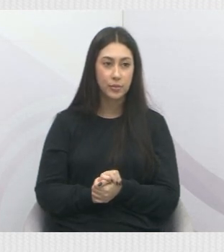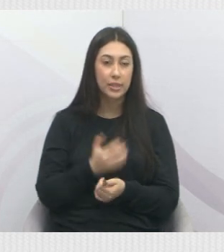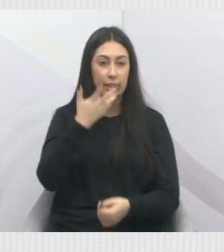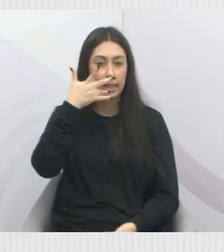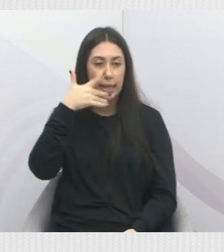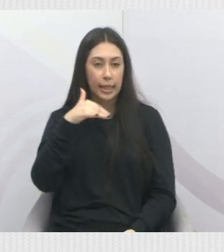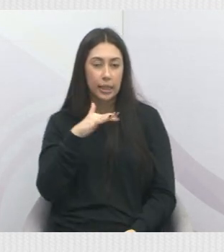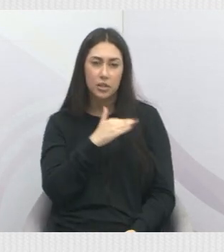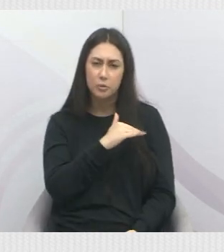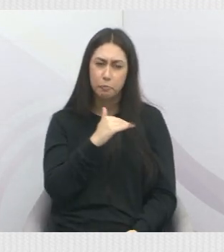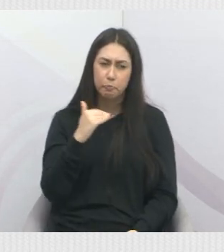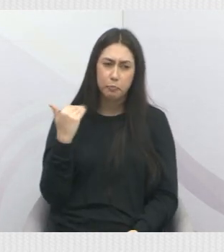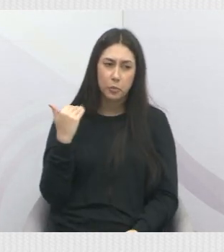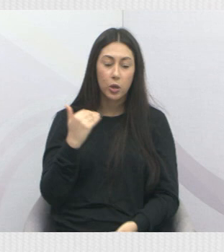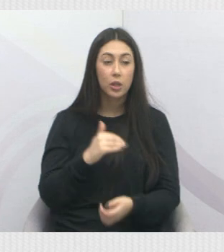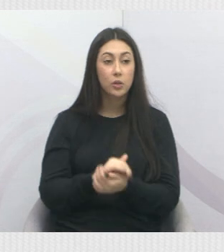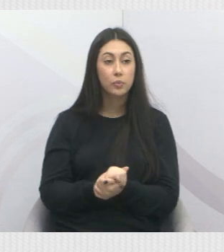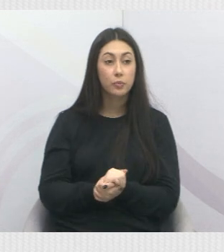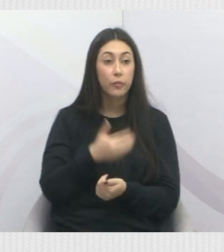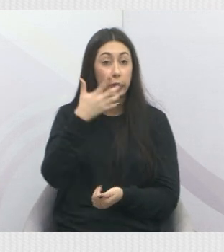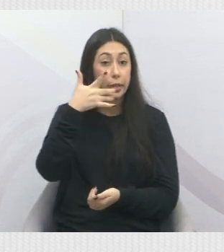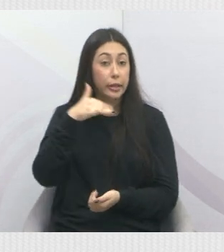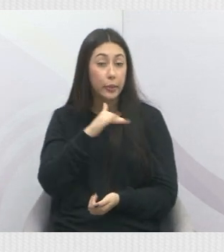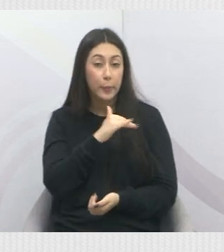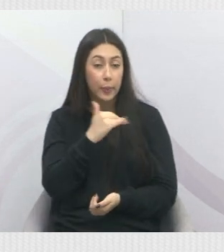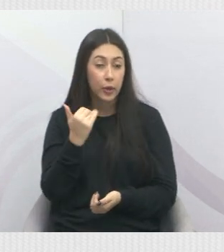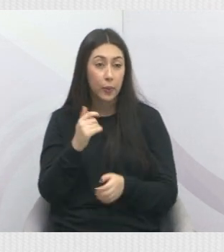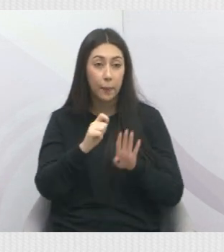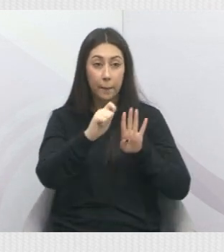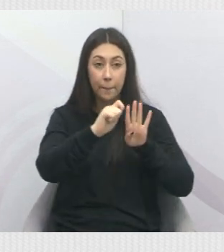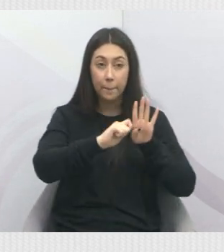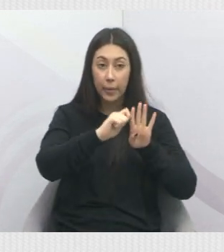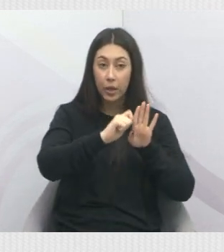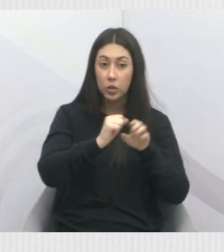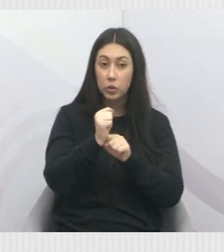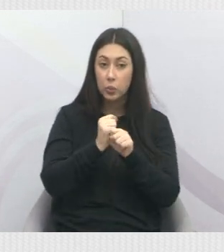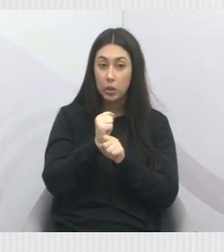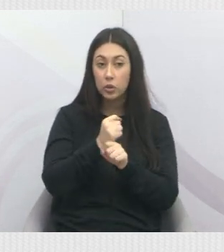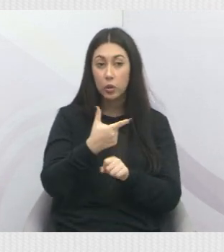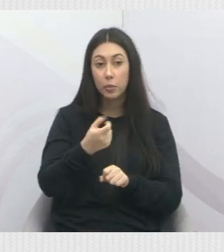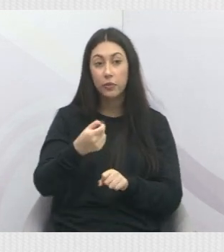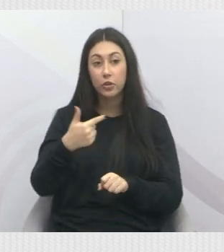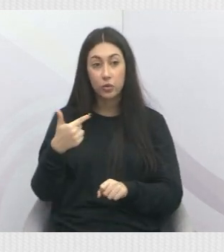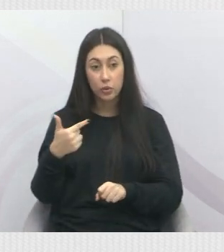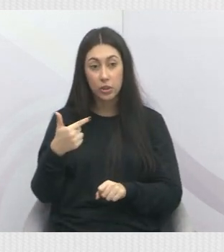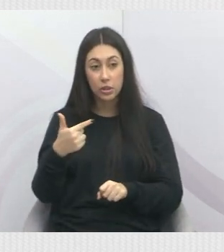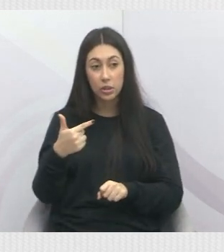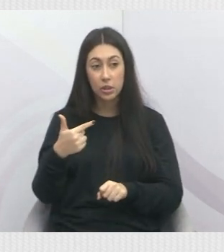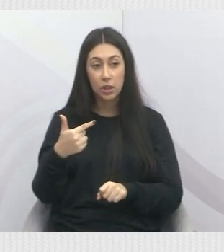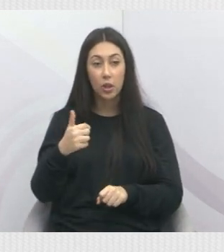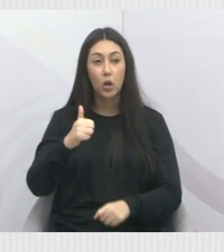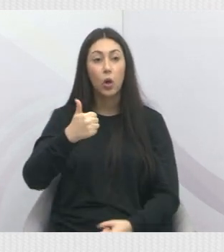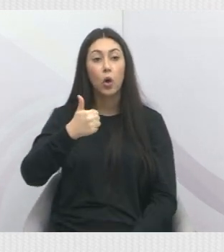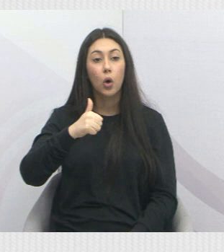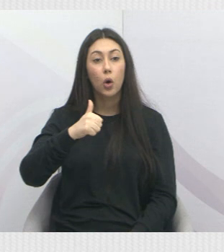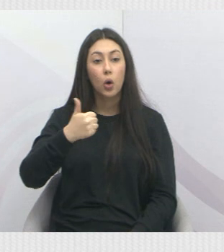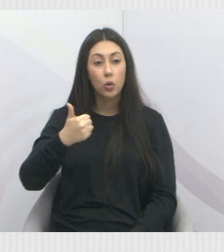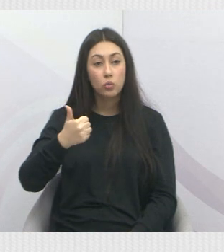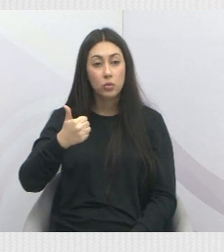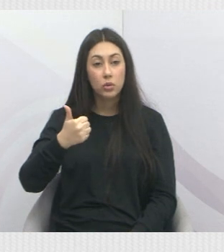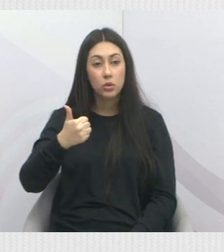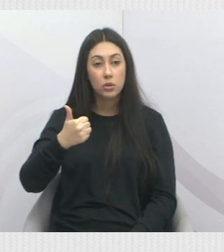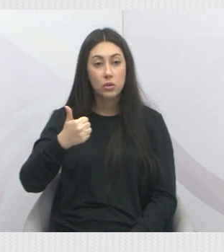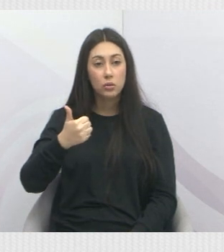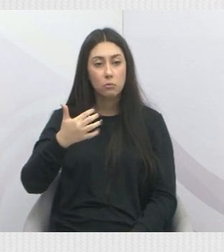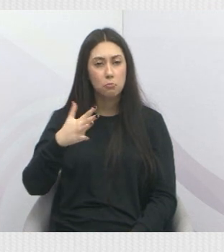Mortalidade infantil. A mortalidade infantil no primeiro quadrimestre de 2022 fechou em 11,7%